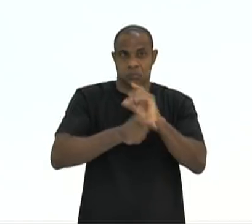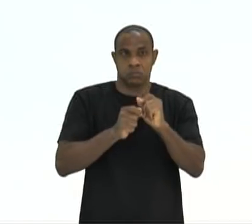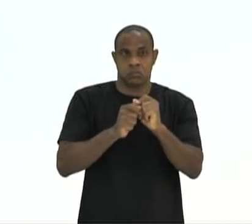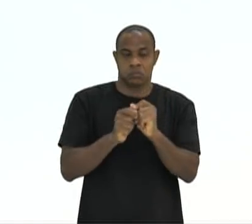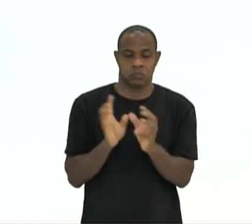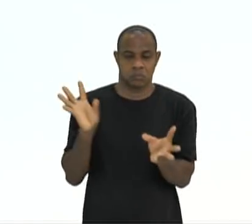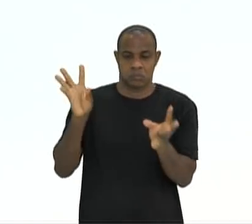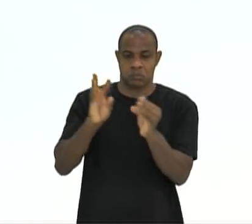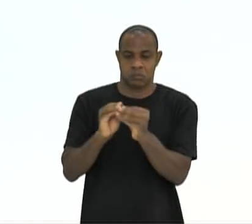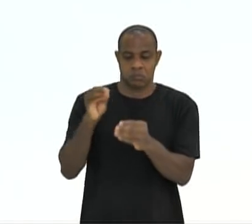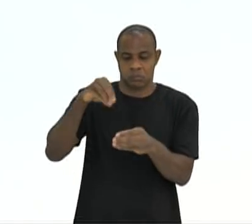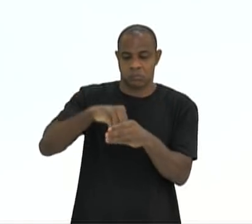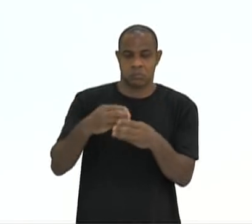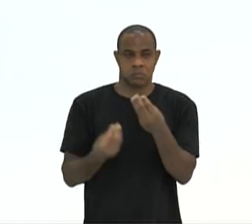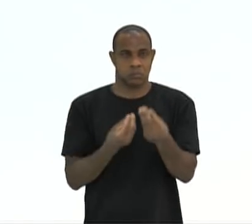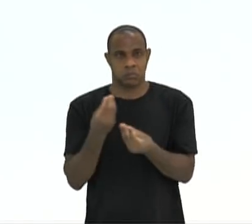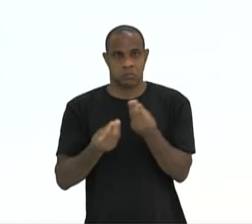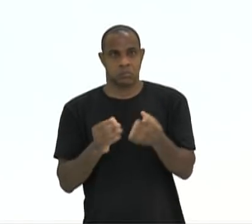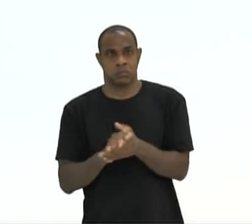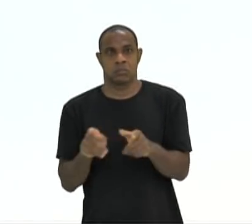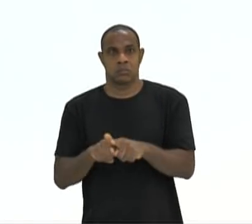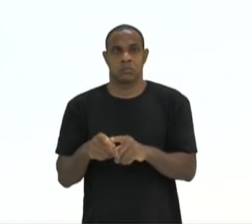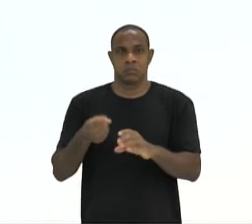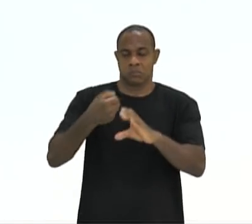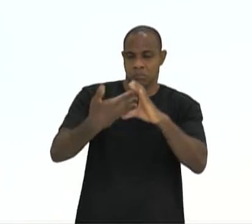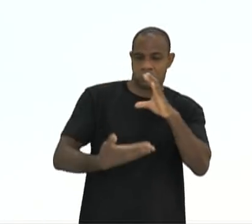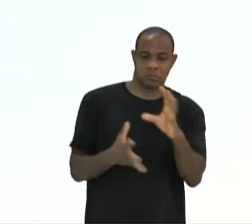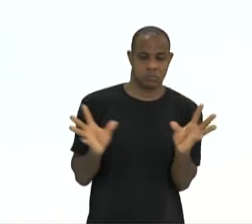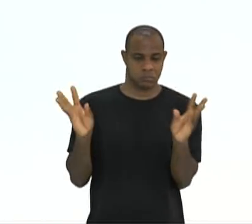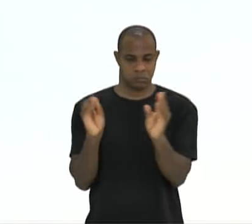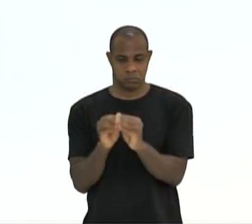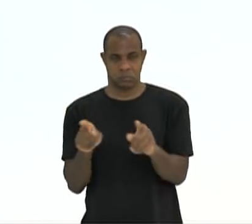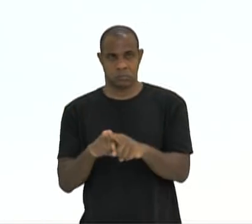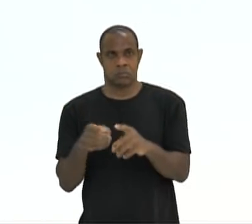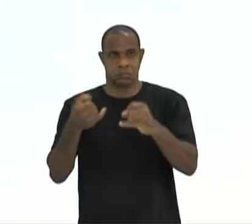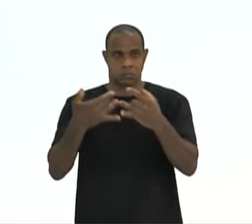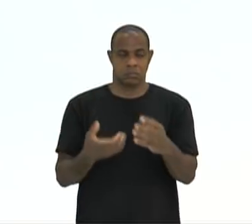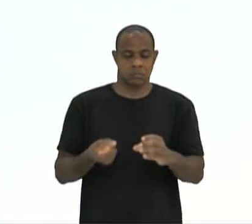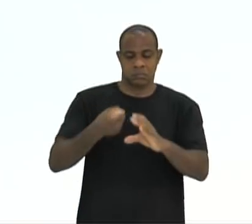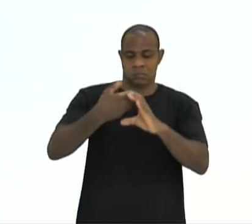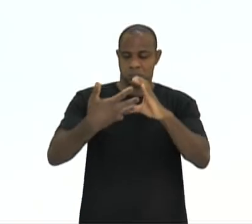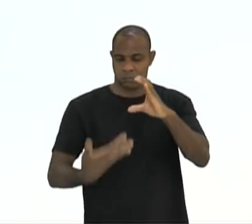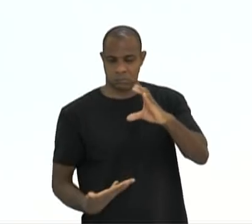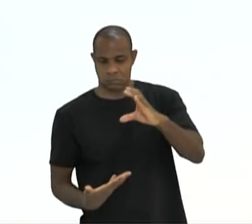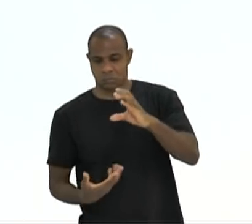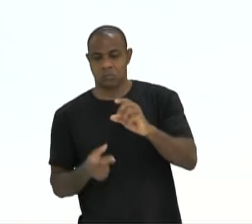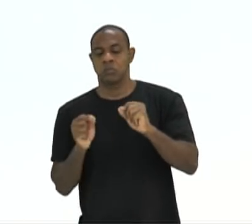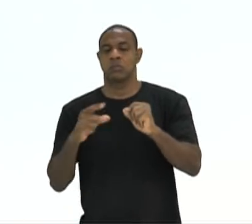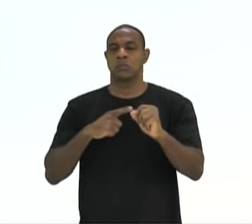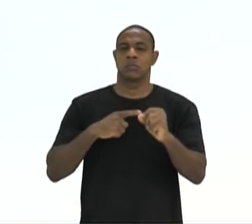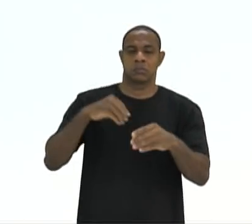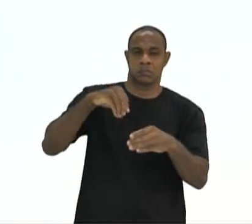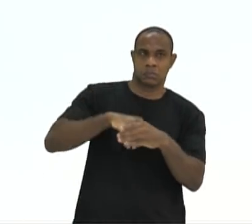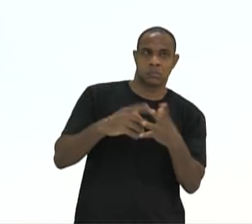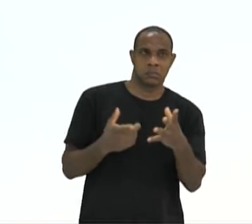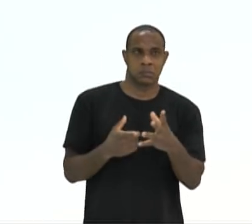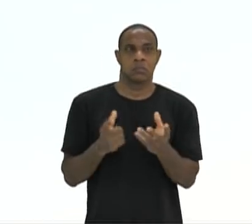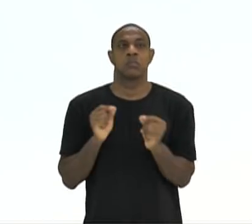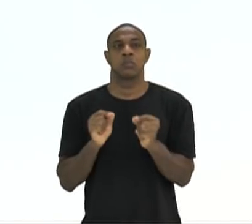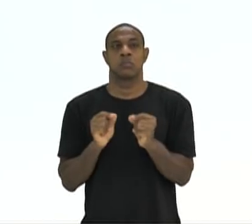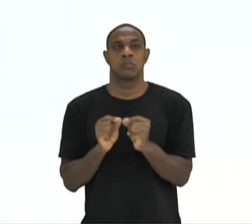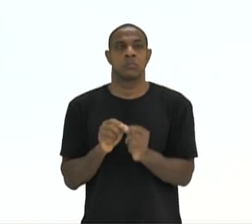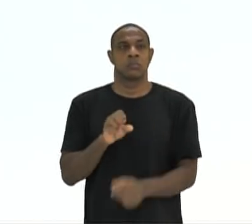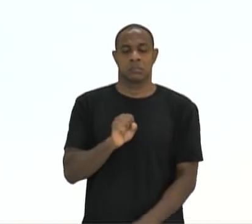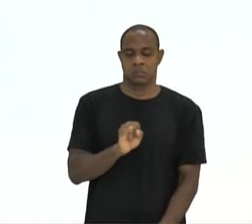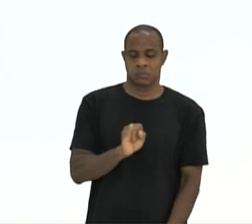aprofundar um pouquinho com relação às características que constituem ali uma sinopse, as diferenças entre sinopse e